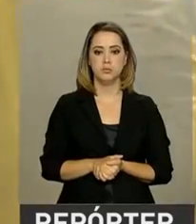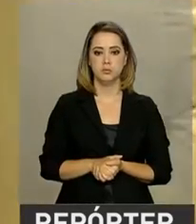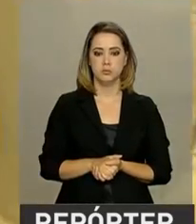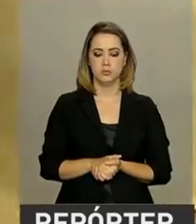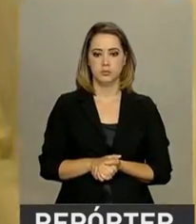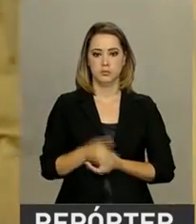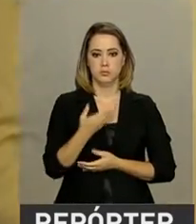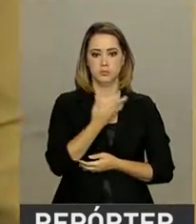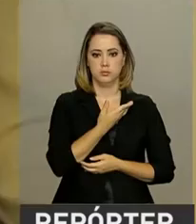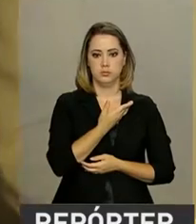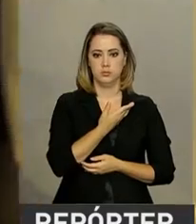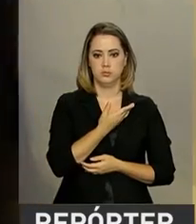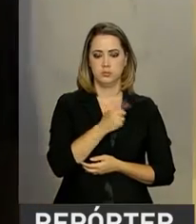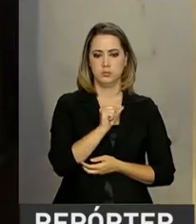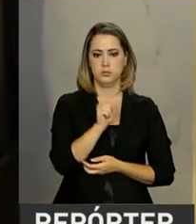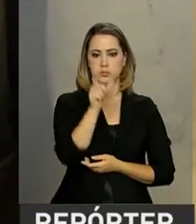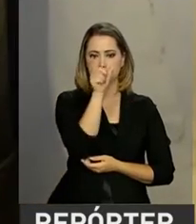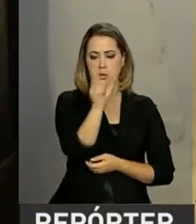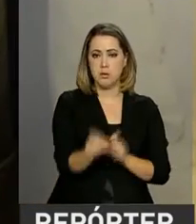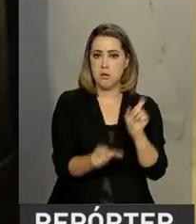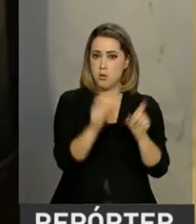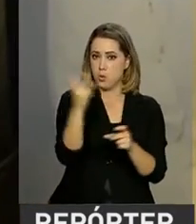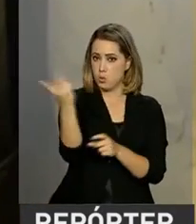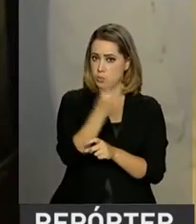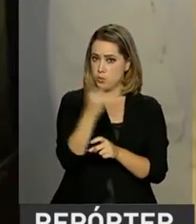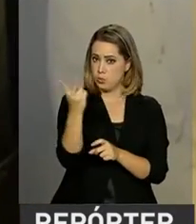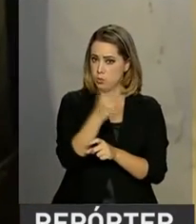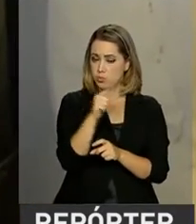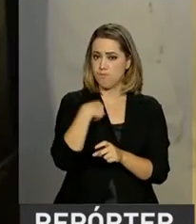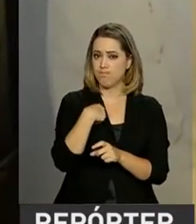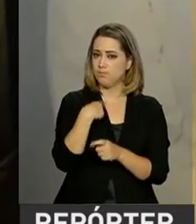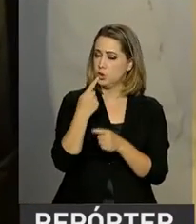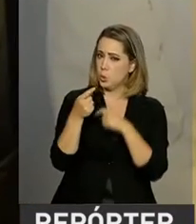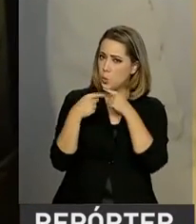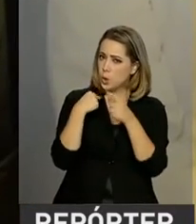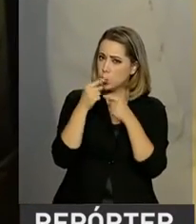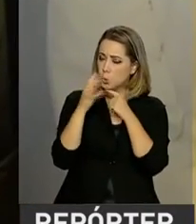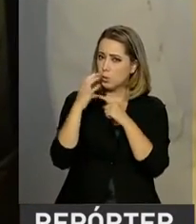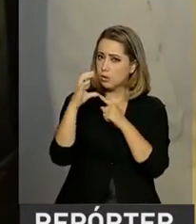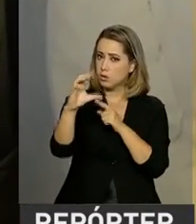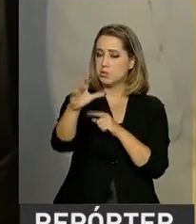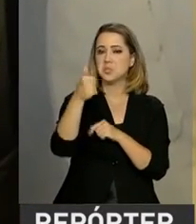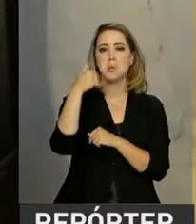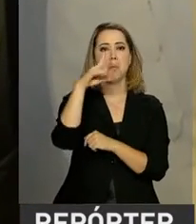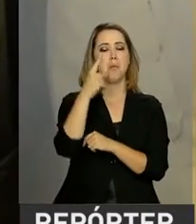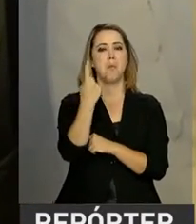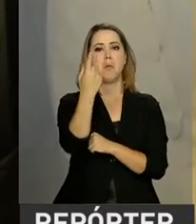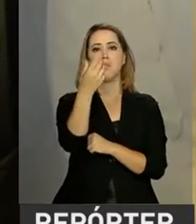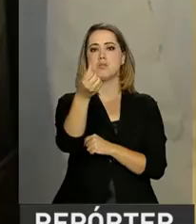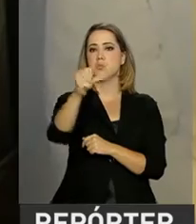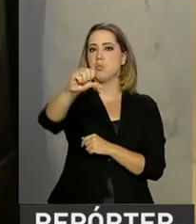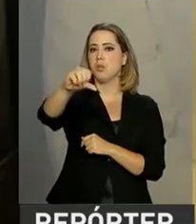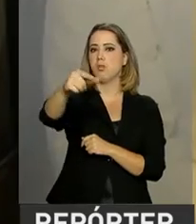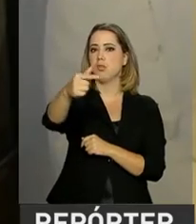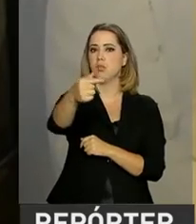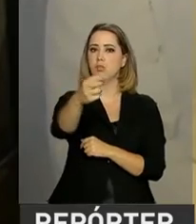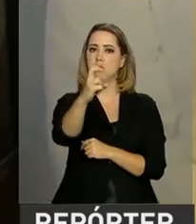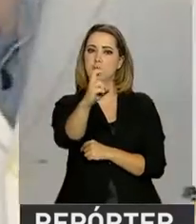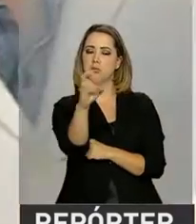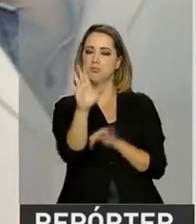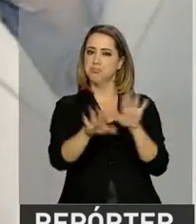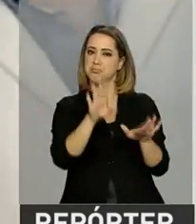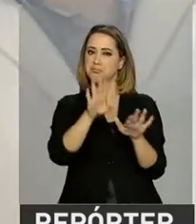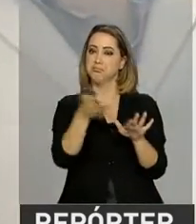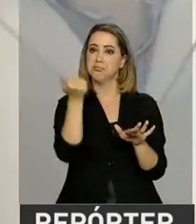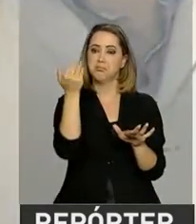afonso leandro conseguiu desvendar uma incrível da ciência que data pelo menos de 1975